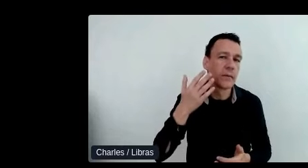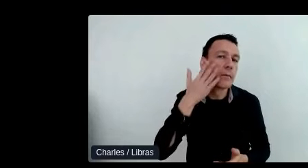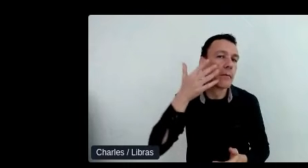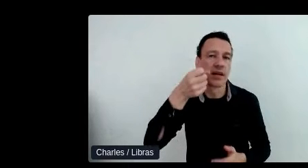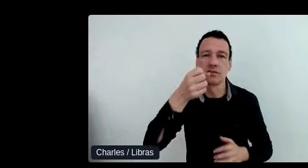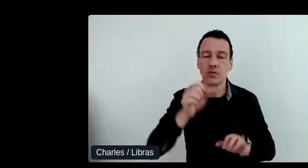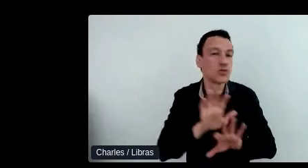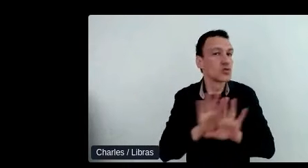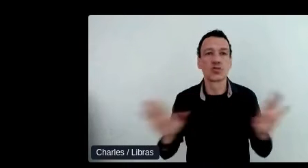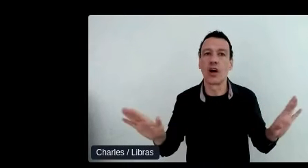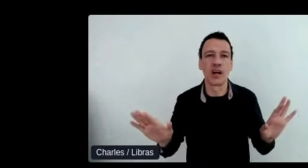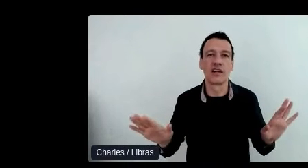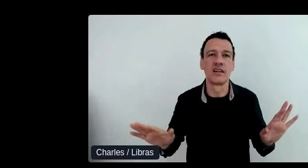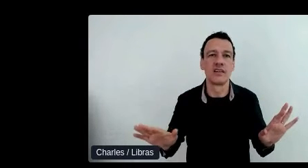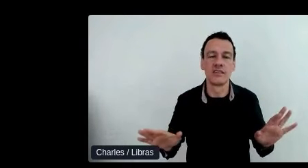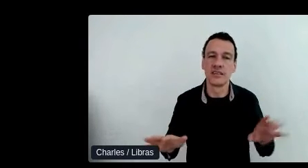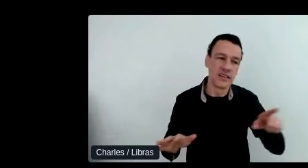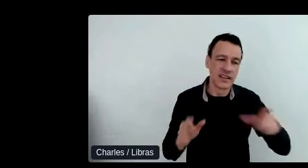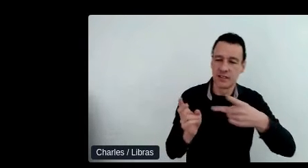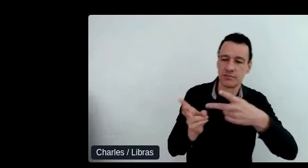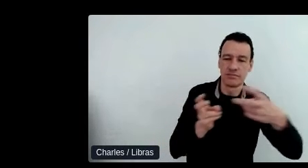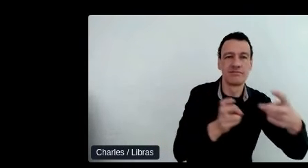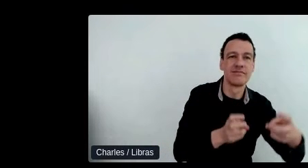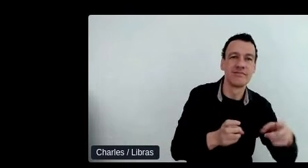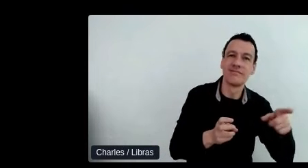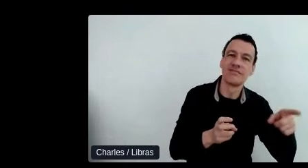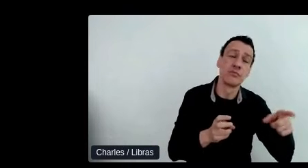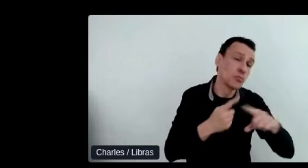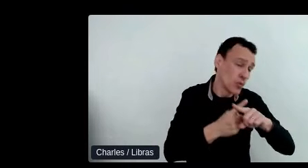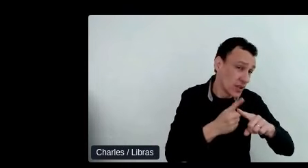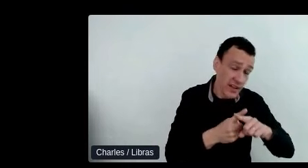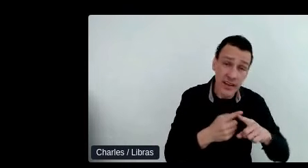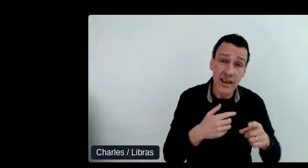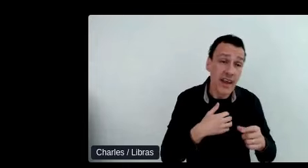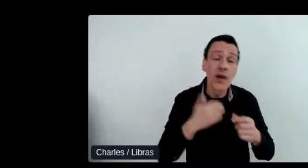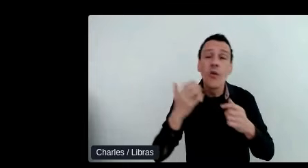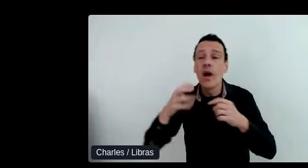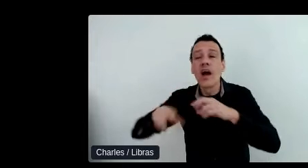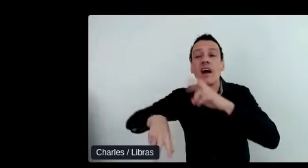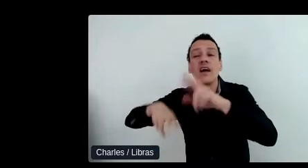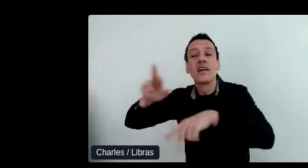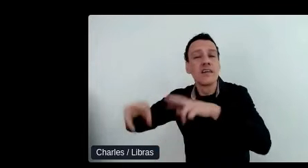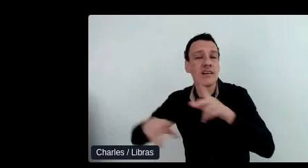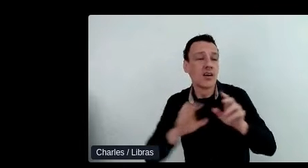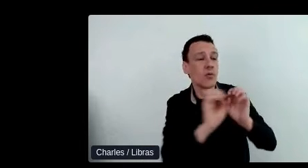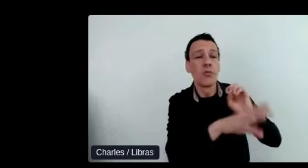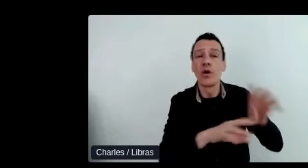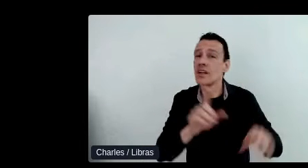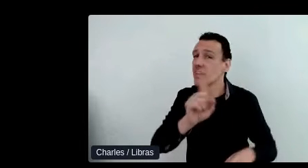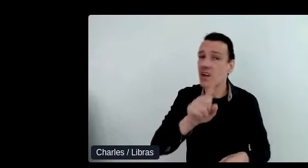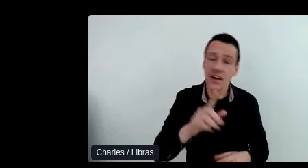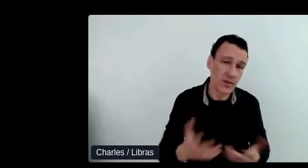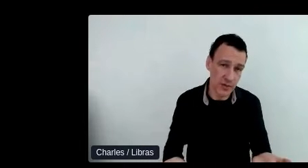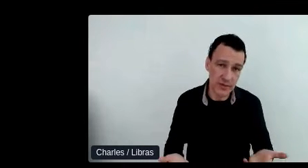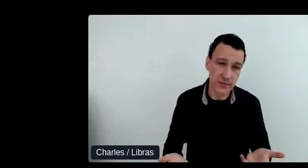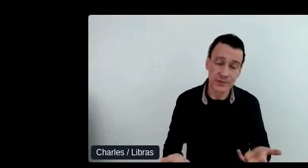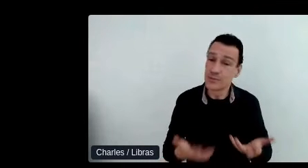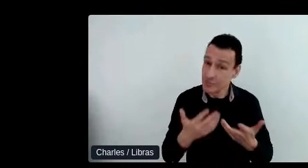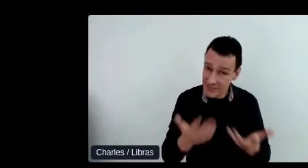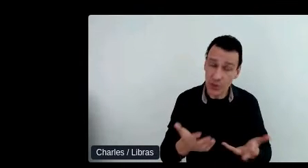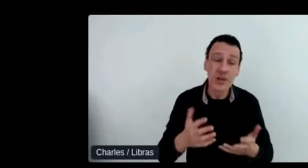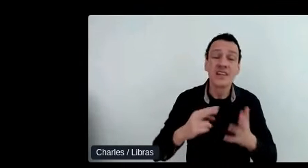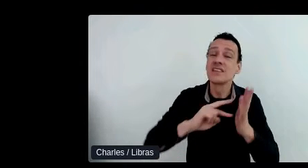do viés cognitivo e viés social, que não reflete uma diversidade do mundo, ela causa consequências